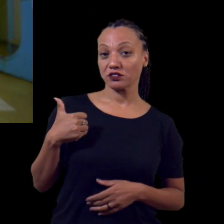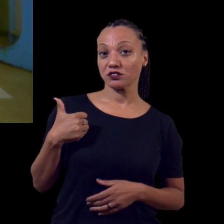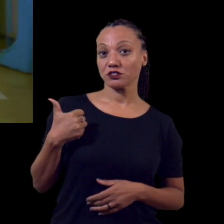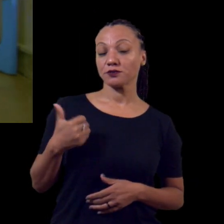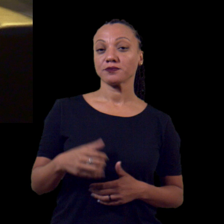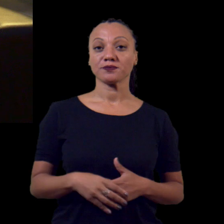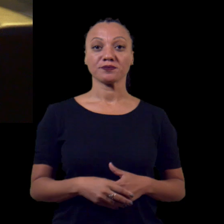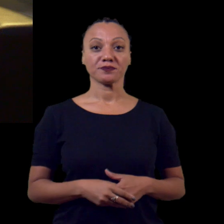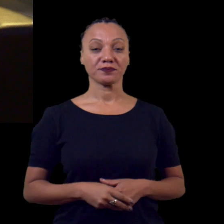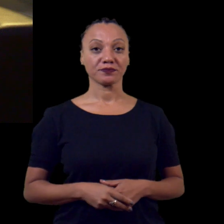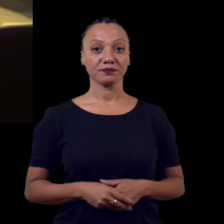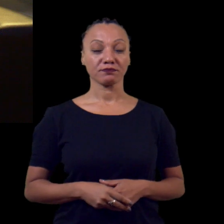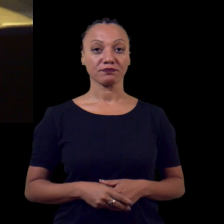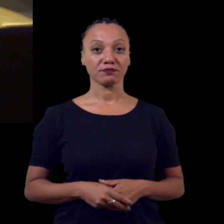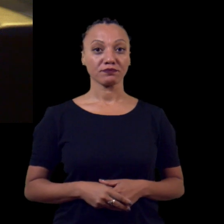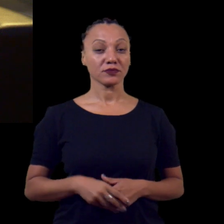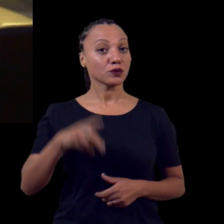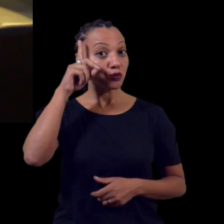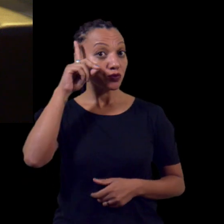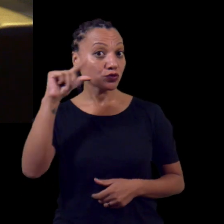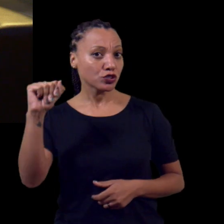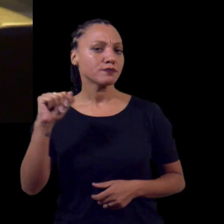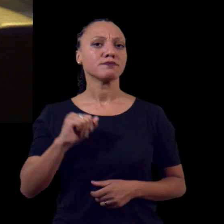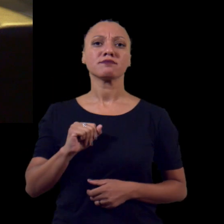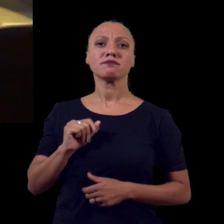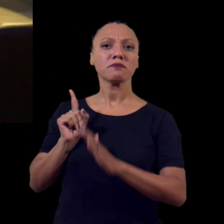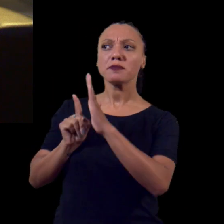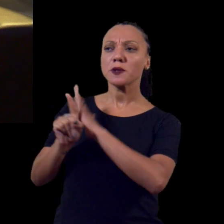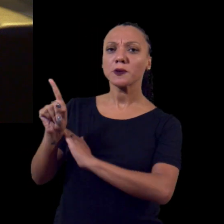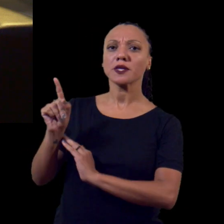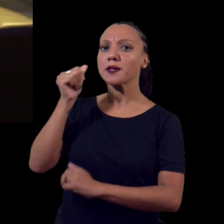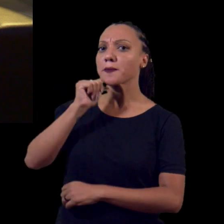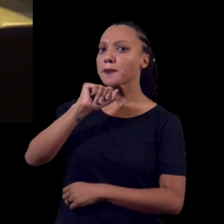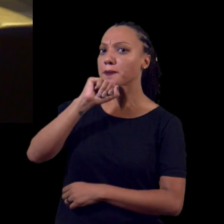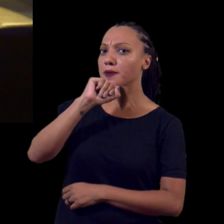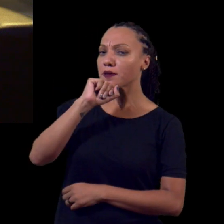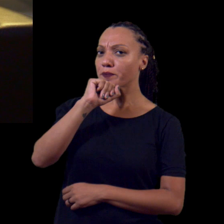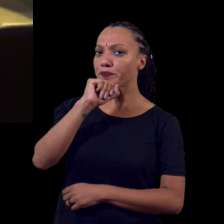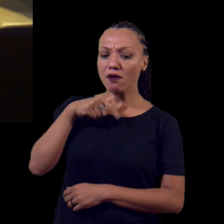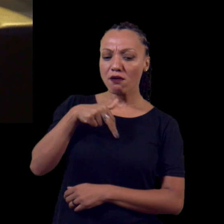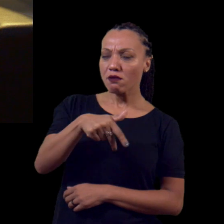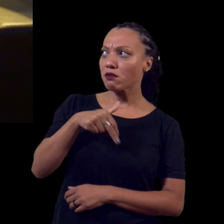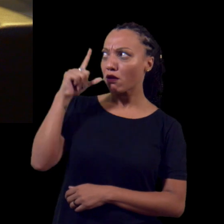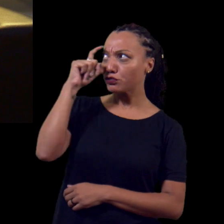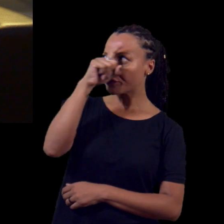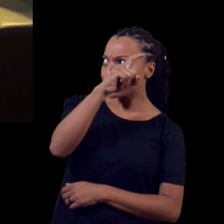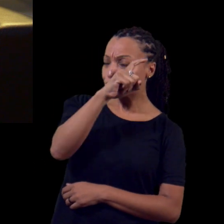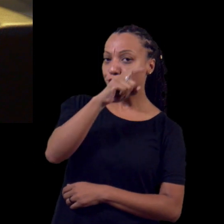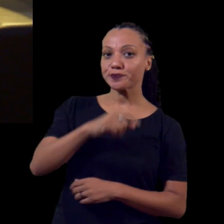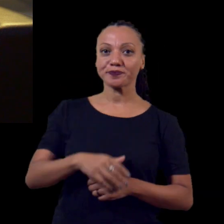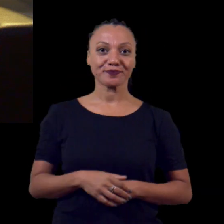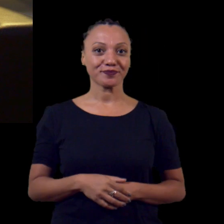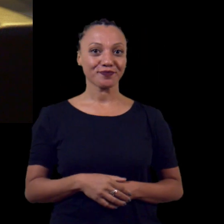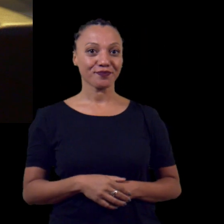9 anos de idade, um dia eu perguntei para minha mãe que era difícil andar.